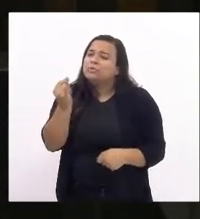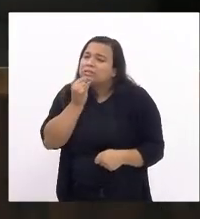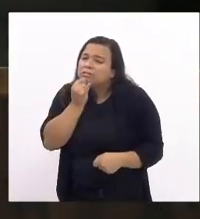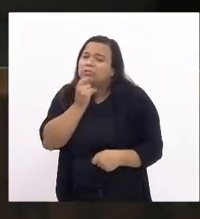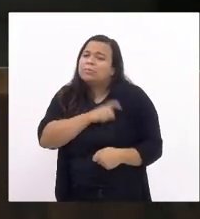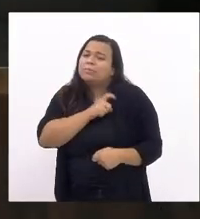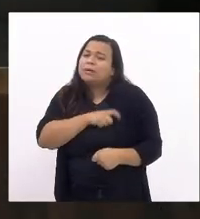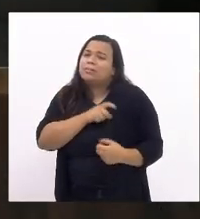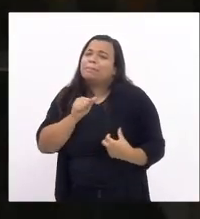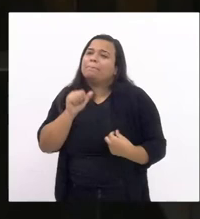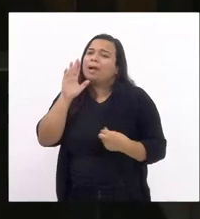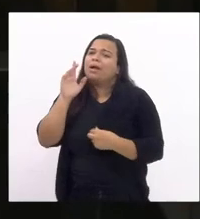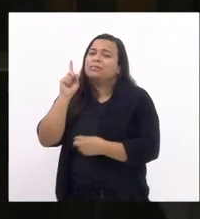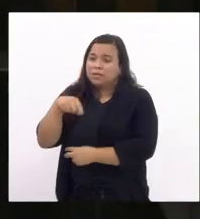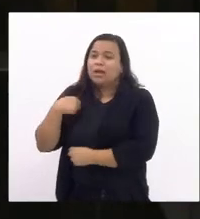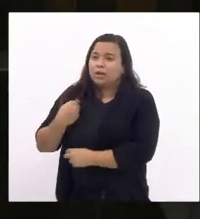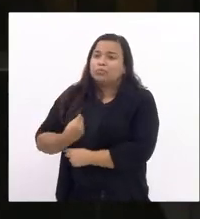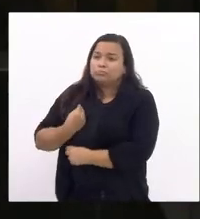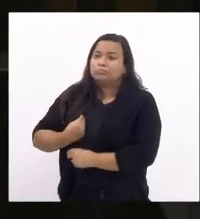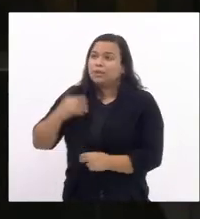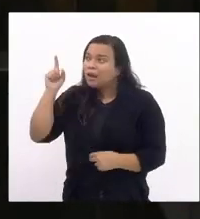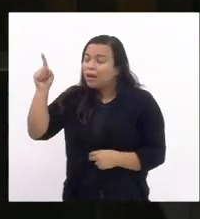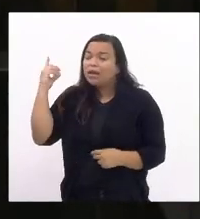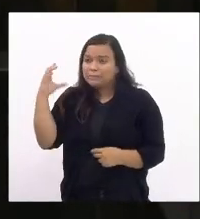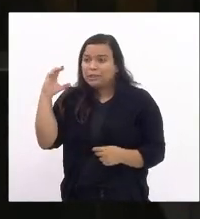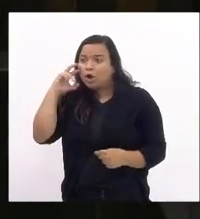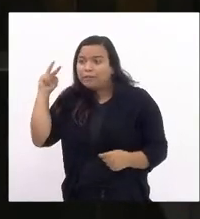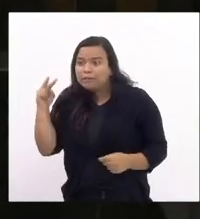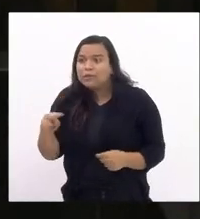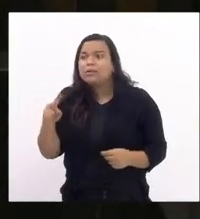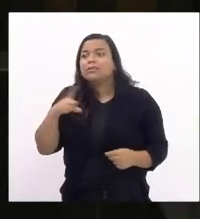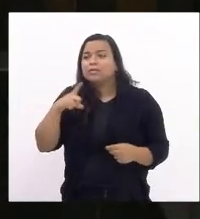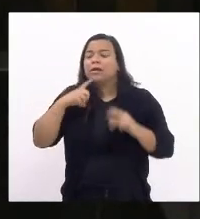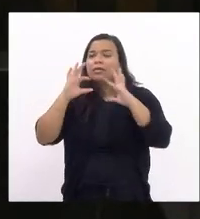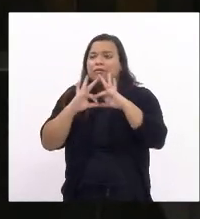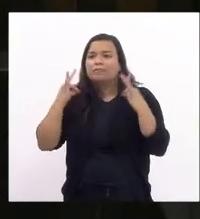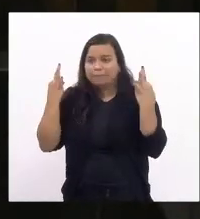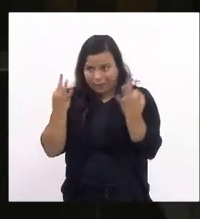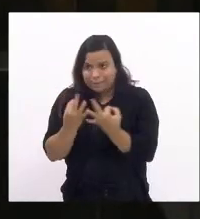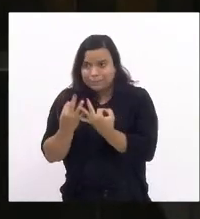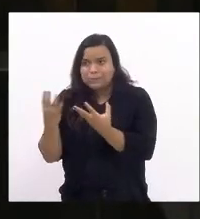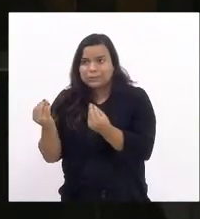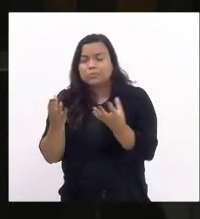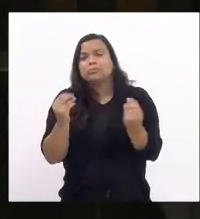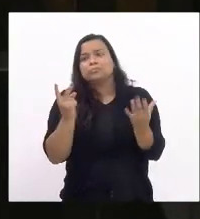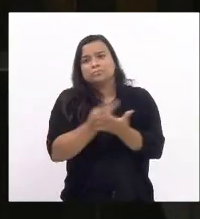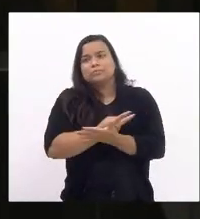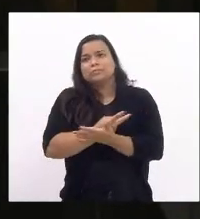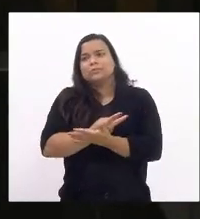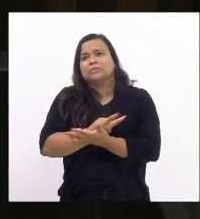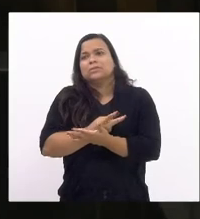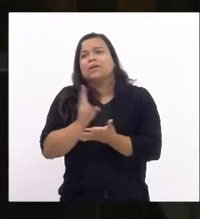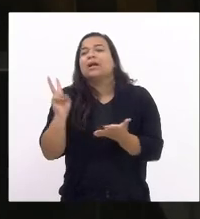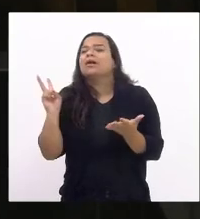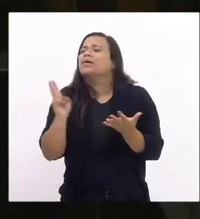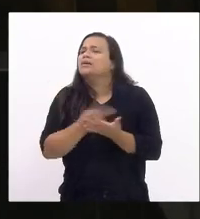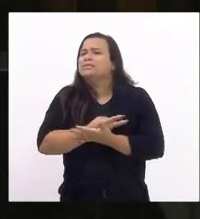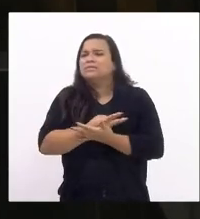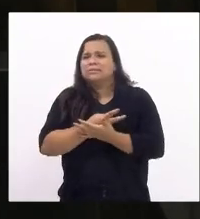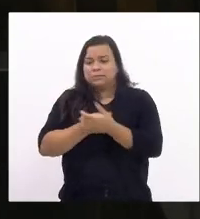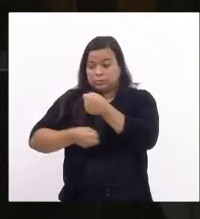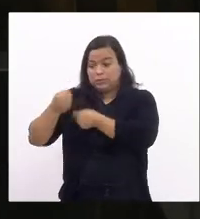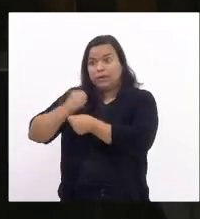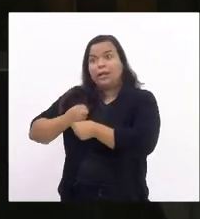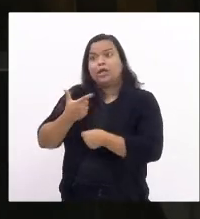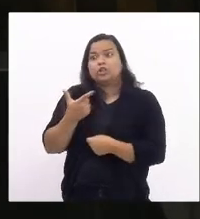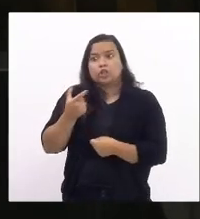Rocha? E eu vivenciei isso em Niterói. É que existem famílias que foram atingidas em